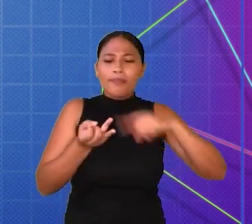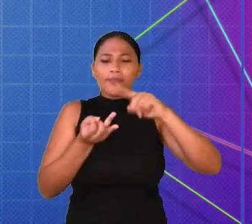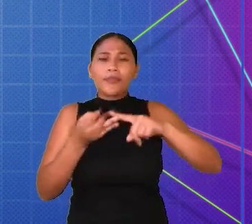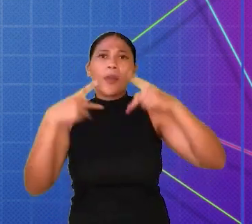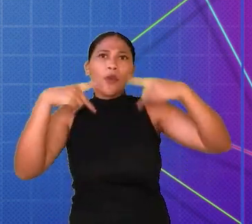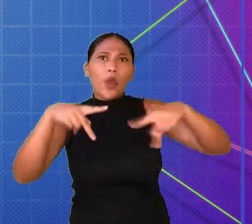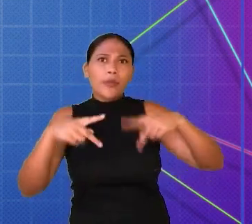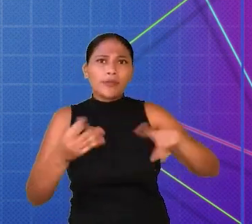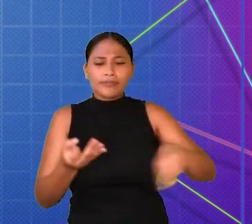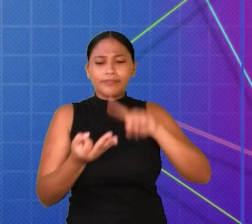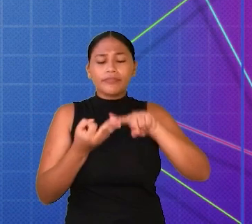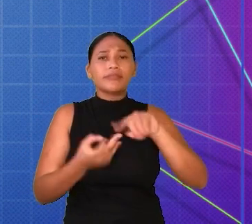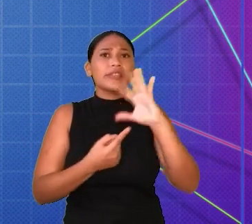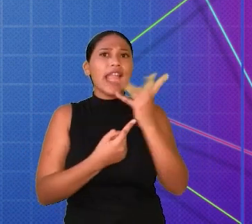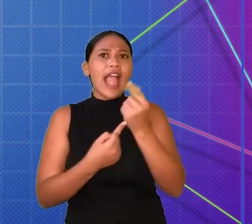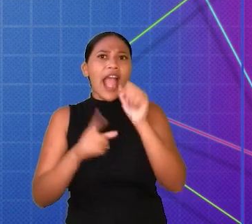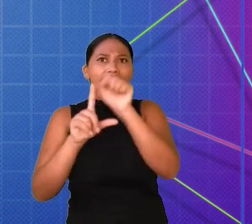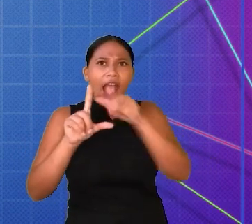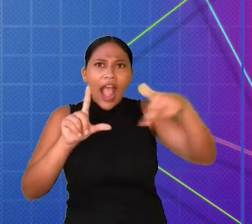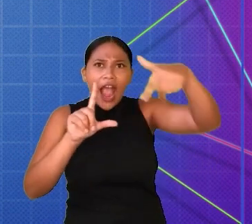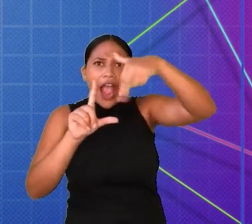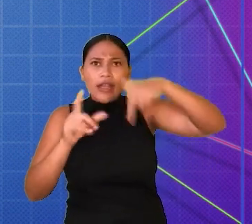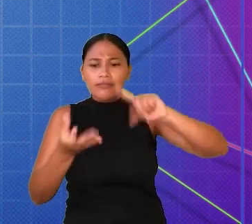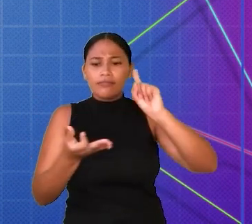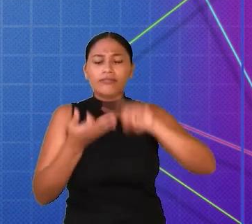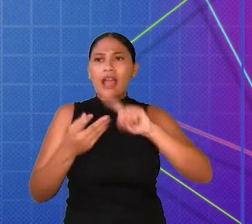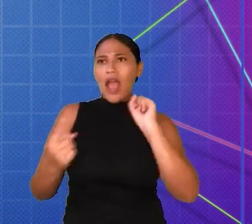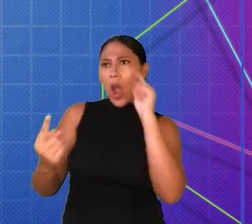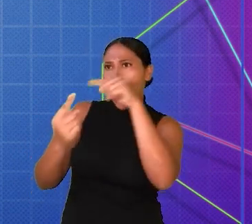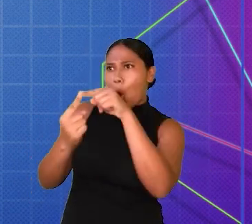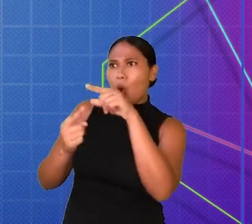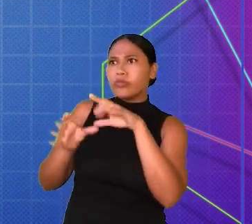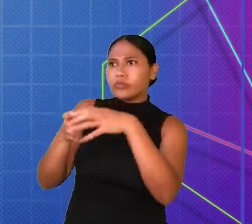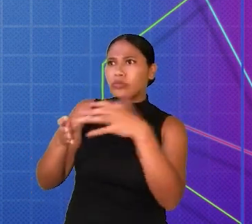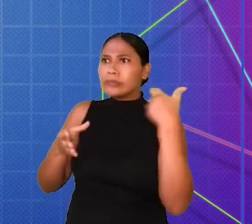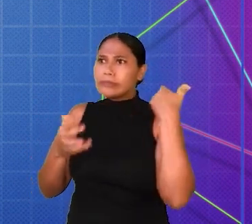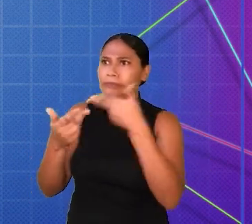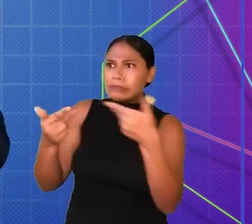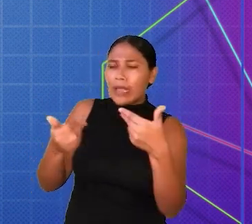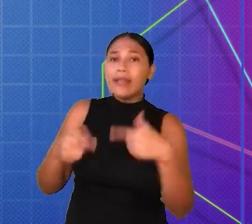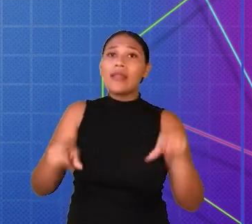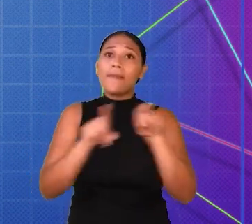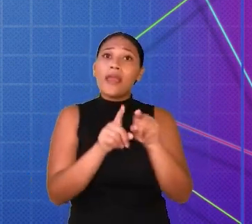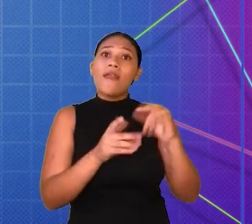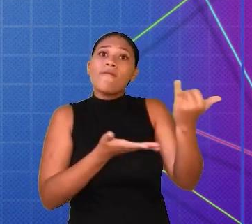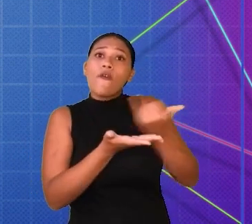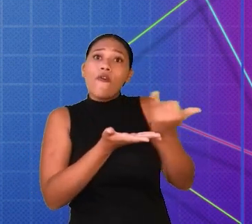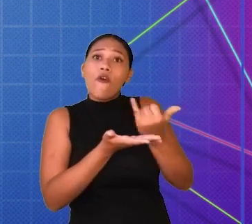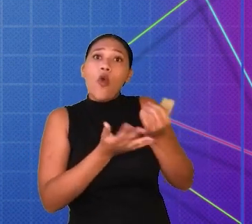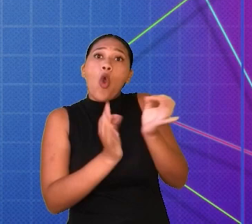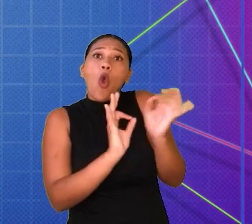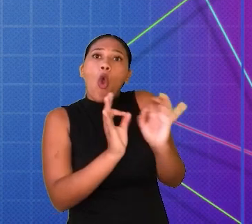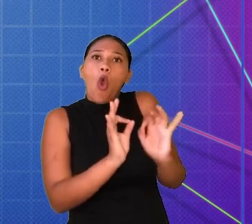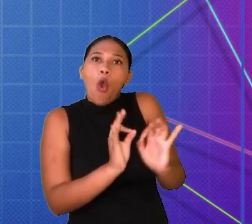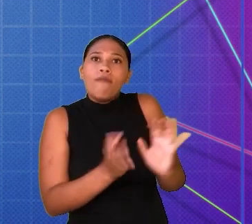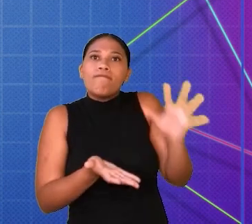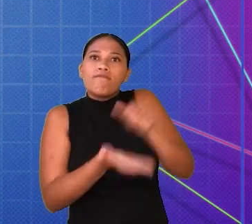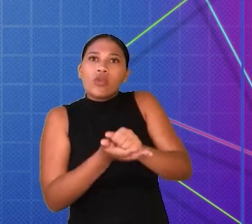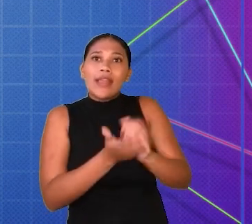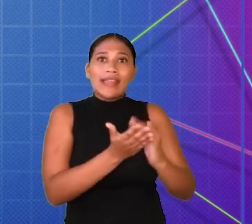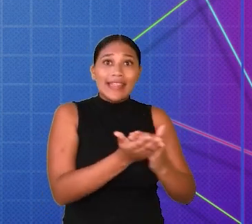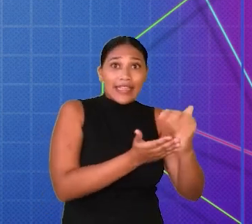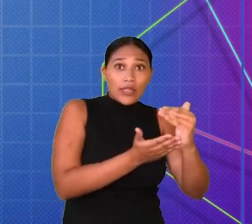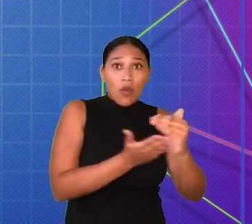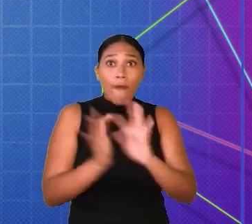quanto ao nome, tipo de programação, arte que queremos utilizar, público-alvo e mais toda a informação necessária para a